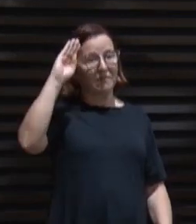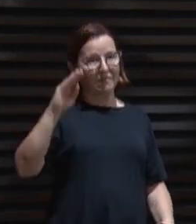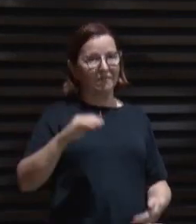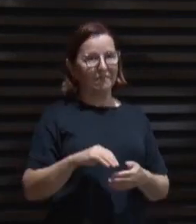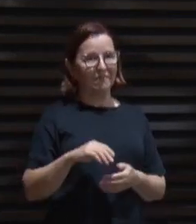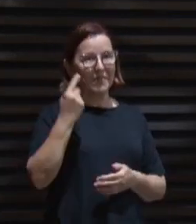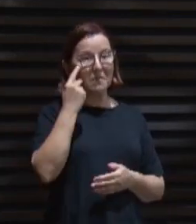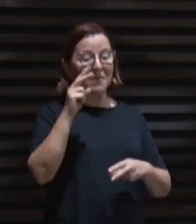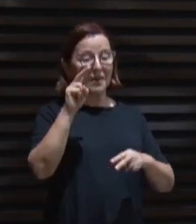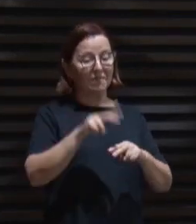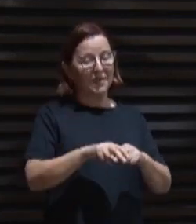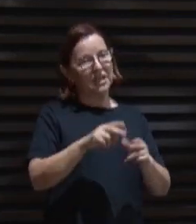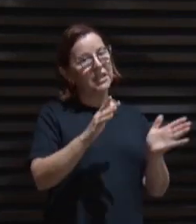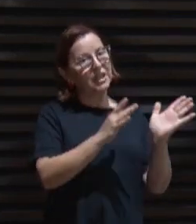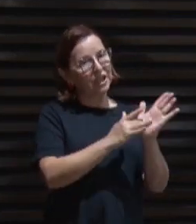para prender Jesus?